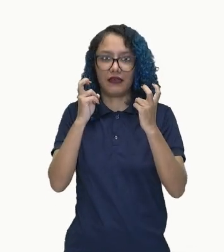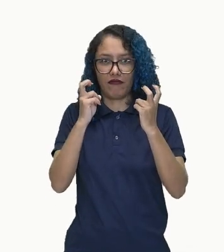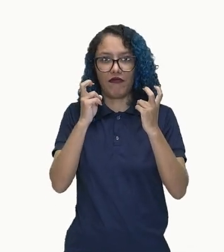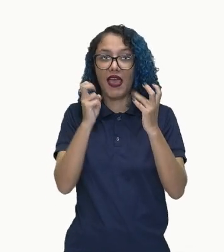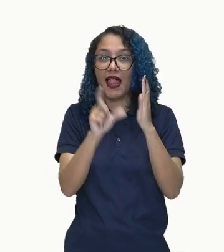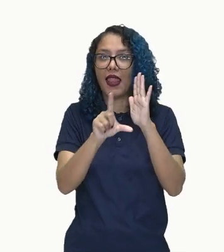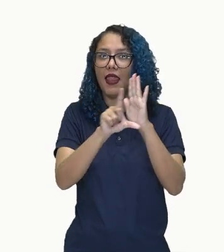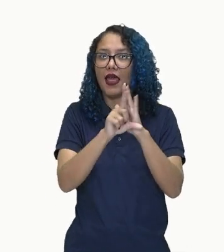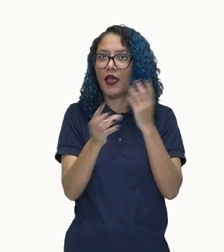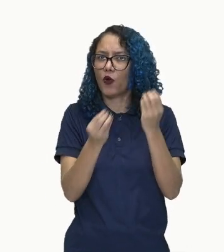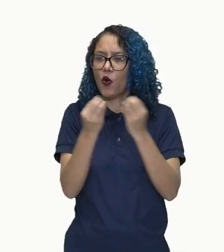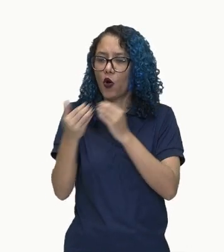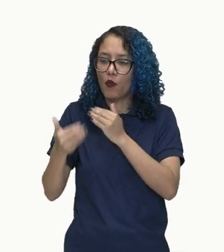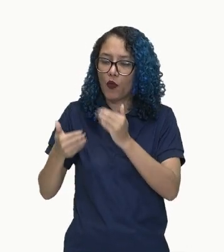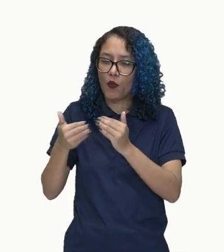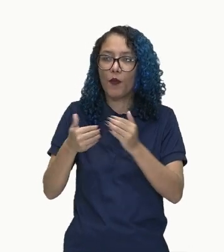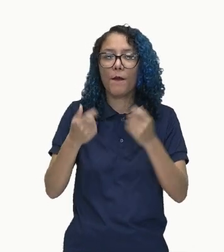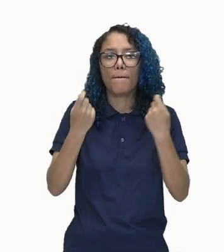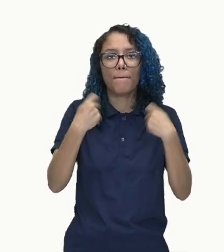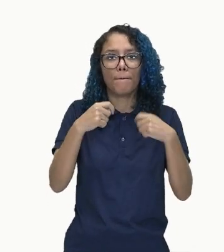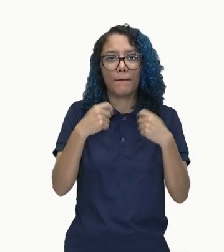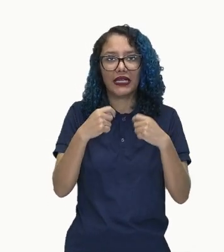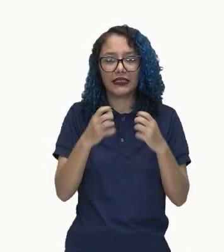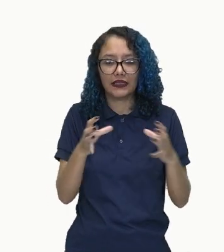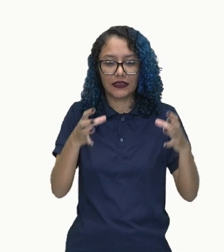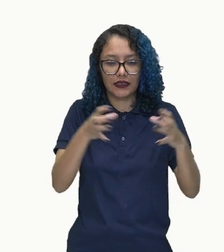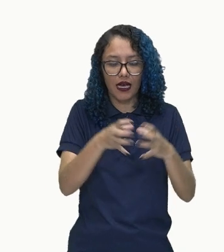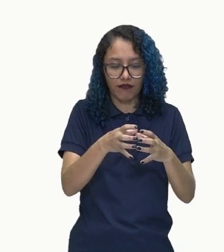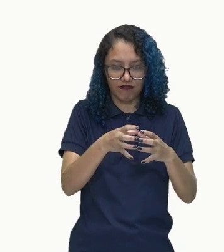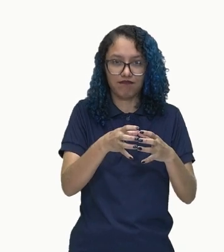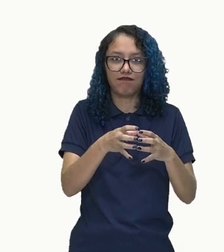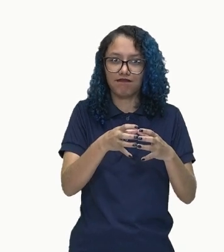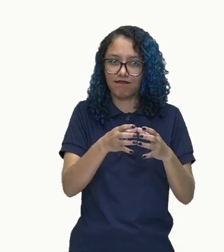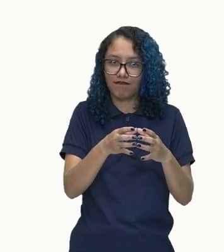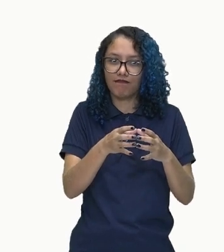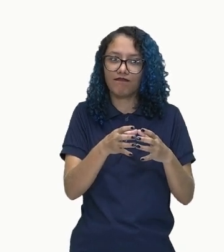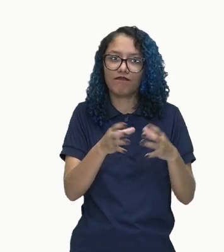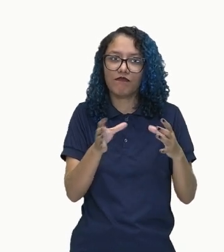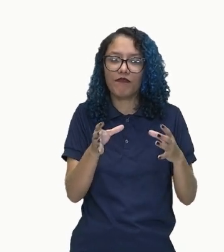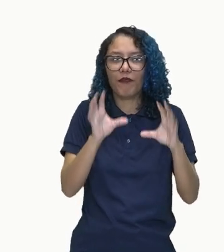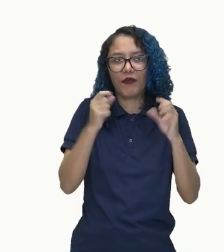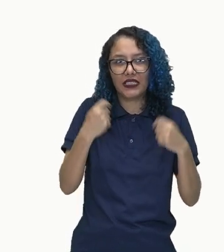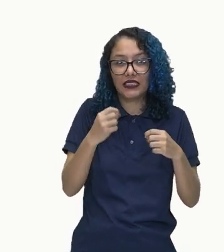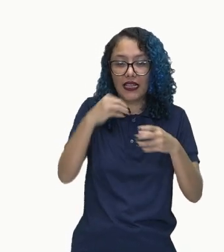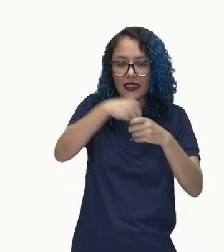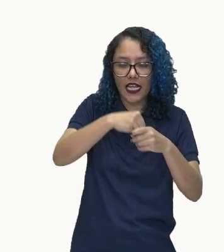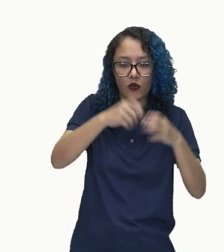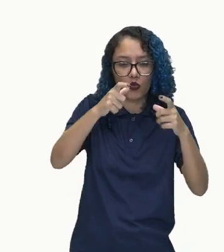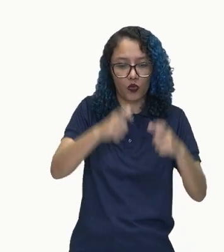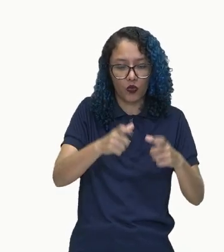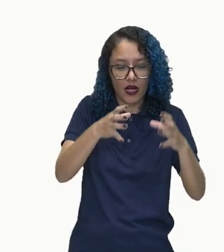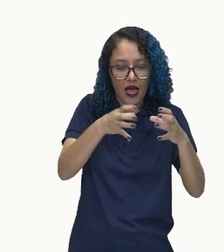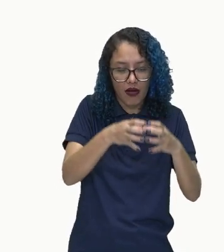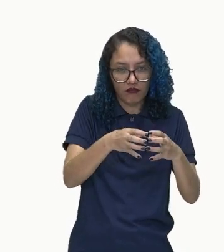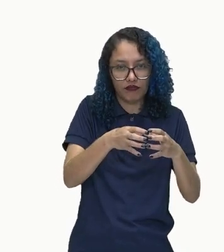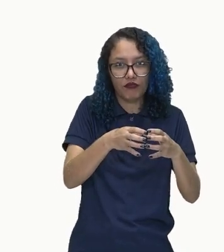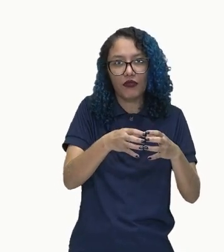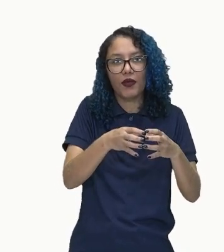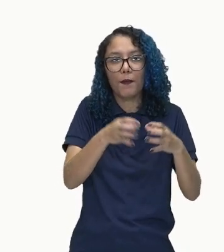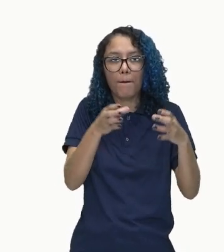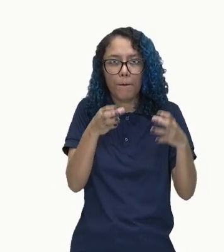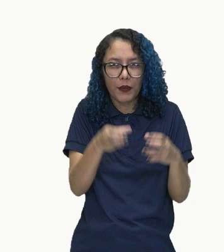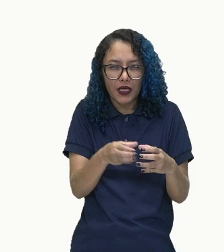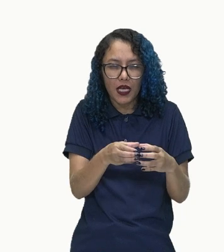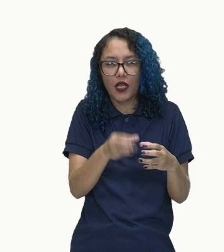né, é necessário que o sistema fosse fechado, né? E aí, num ambiente menor, né, onde a gente,